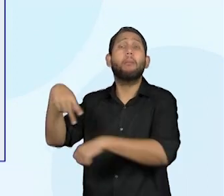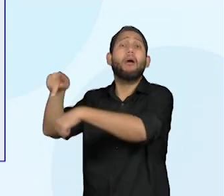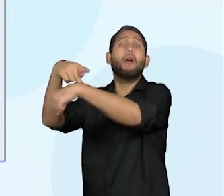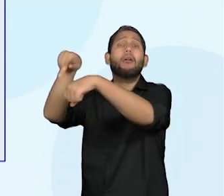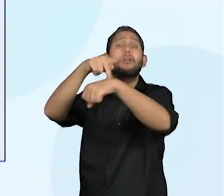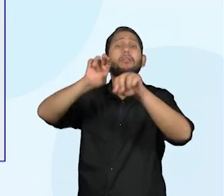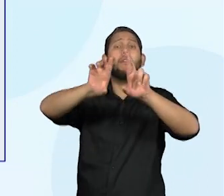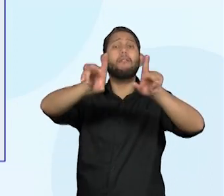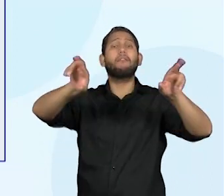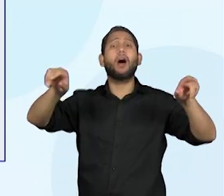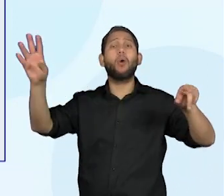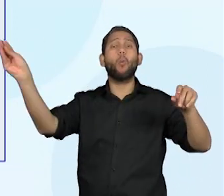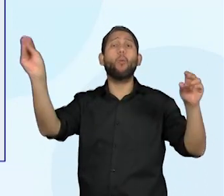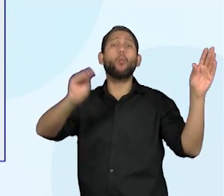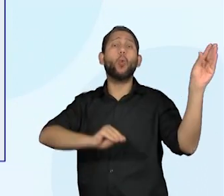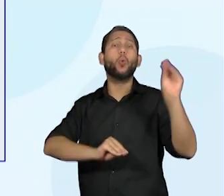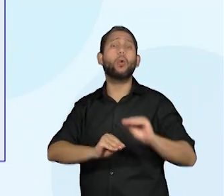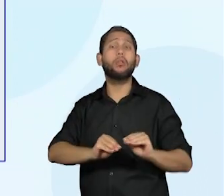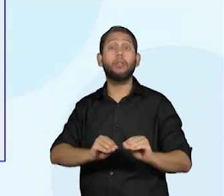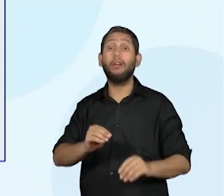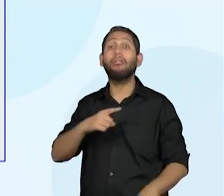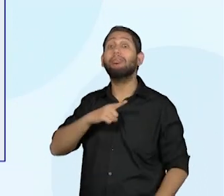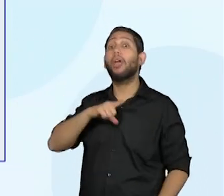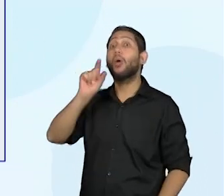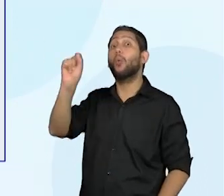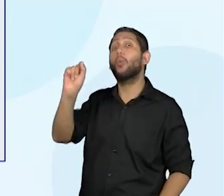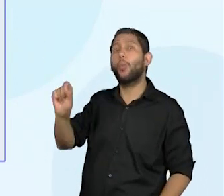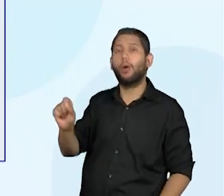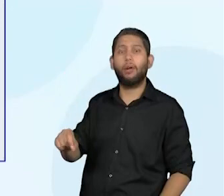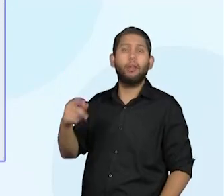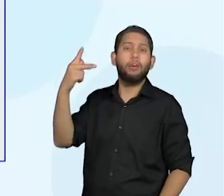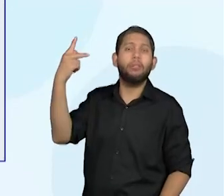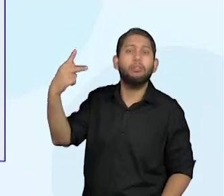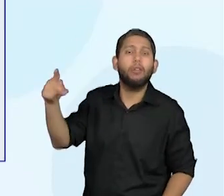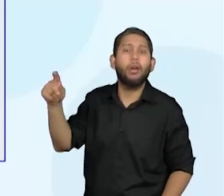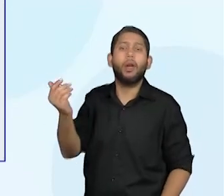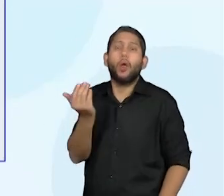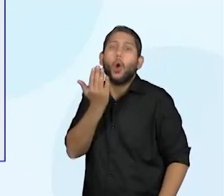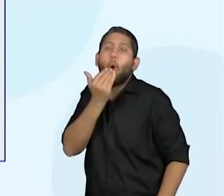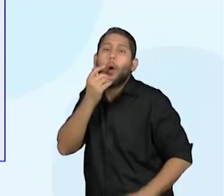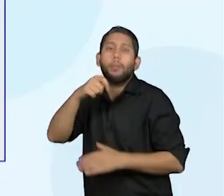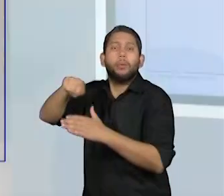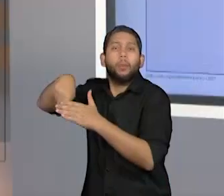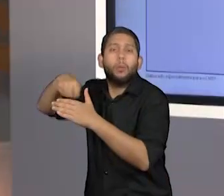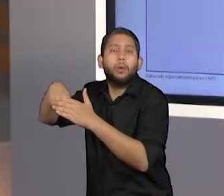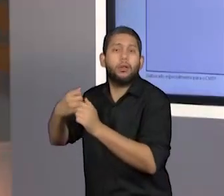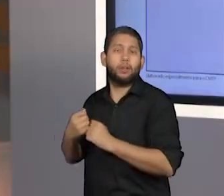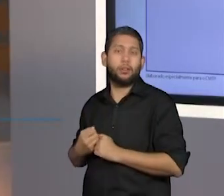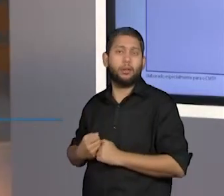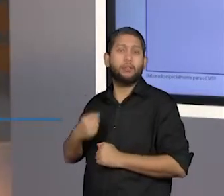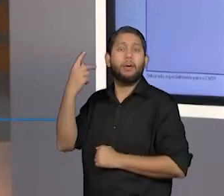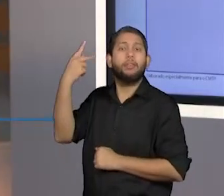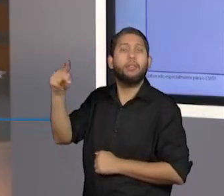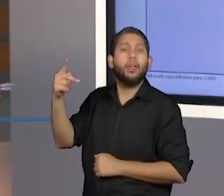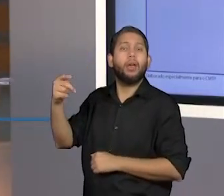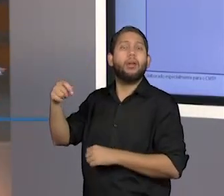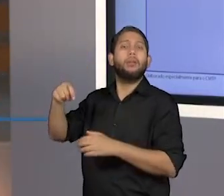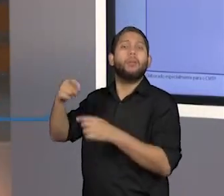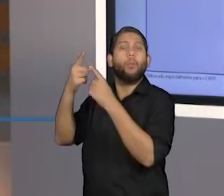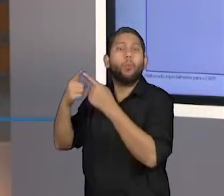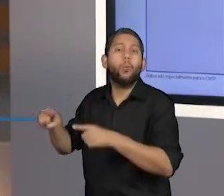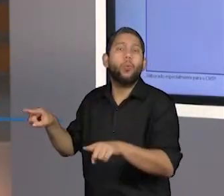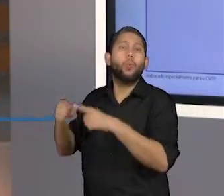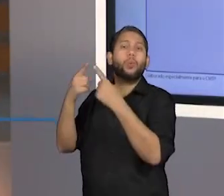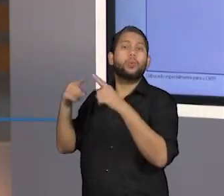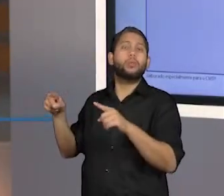no idioma, na arte, na música. Olha só, então eu sempre gosto de dizer que